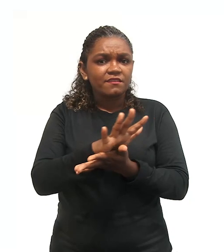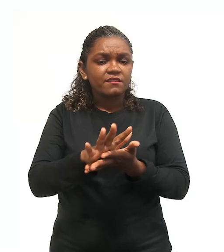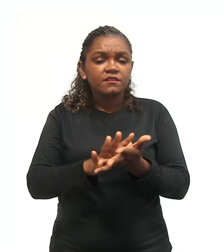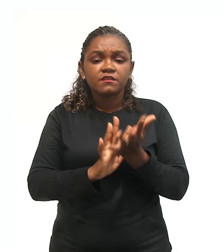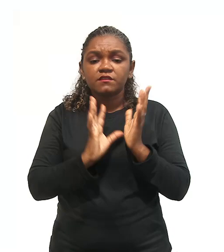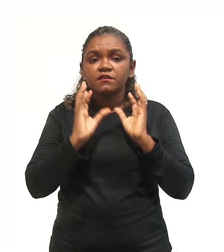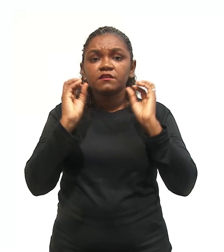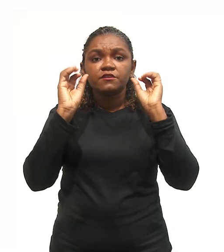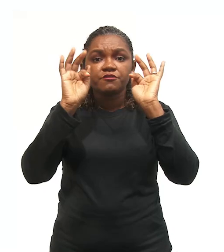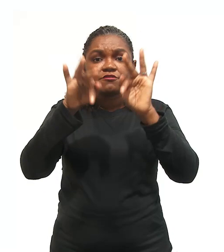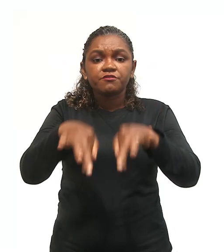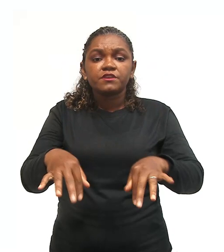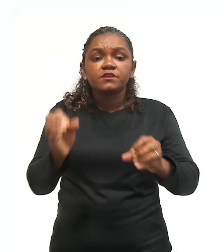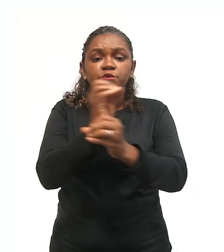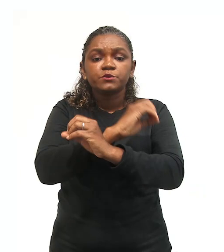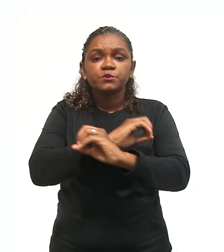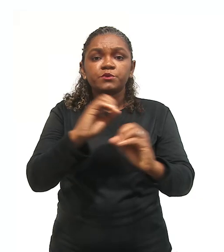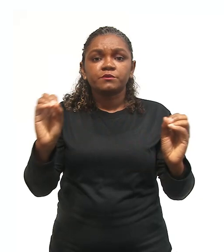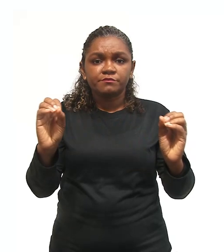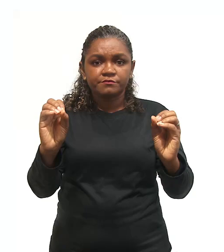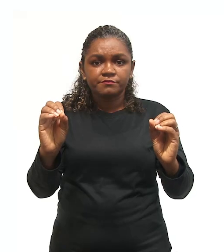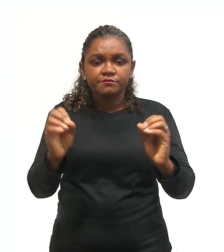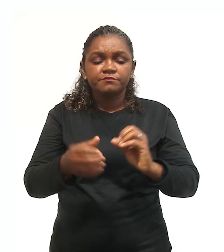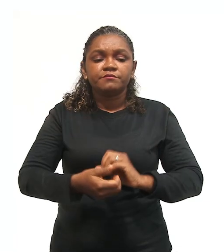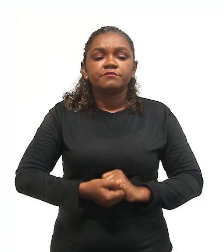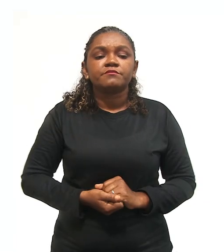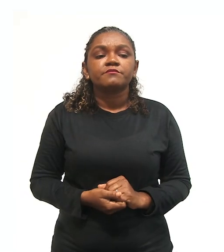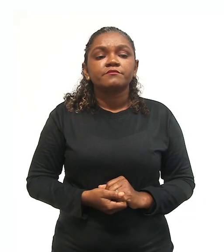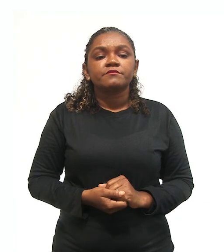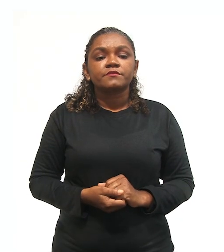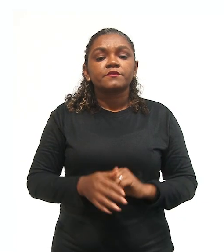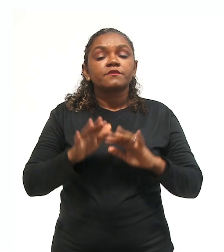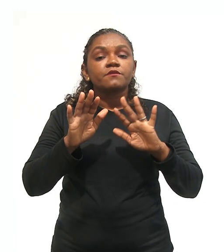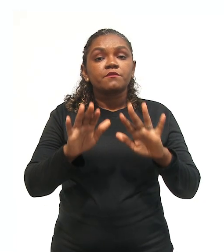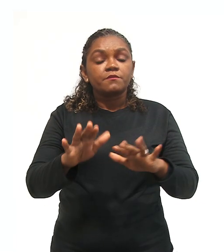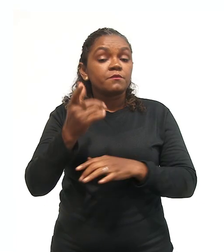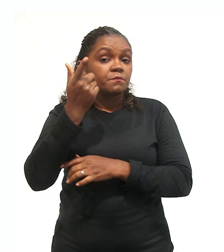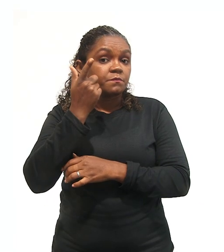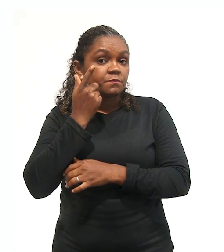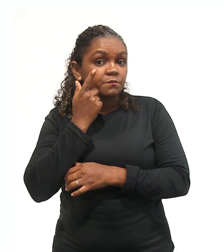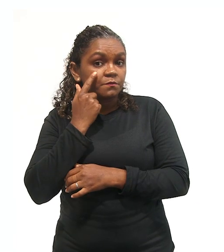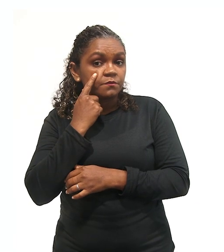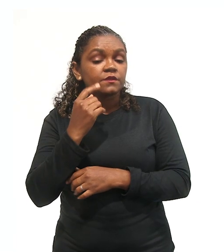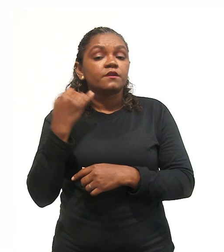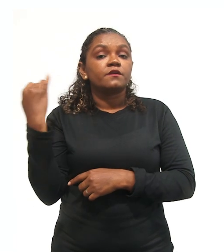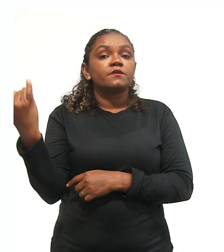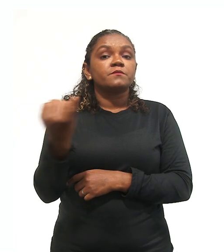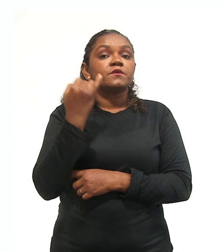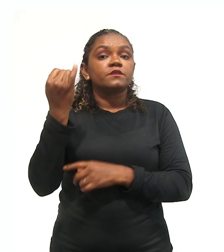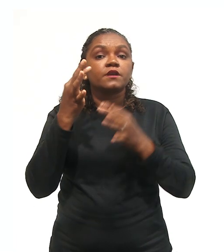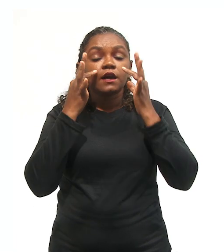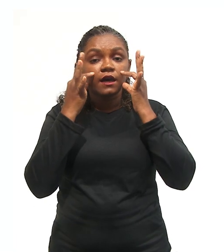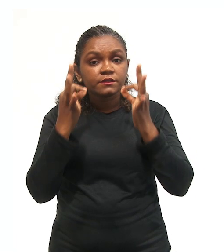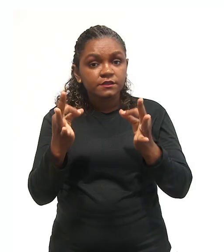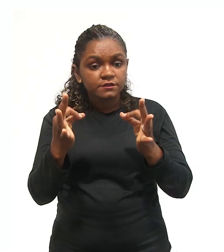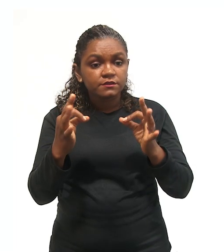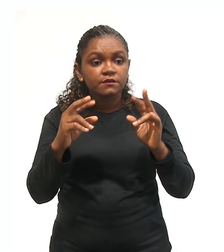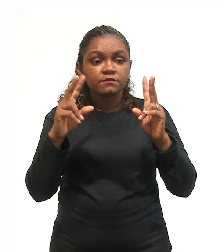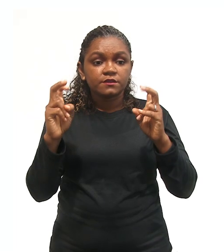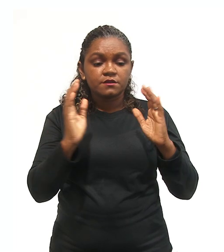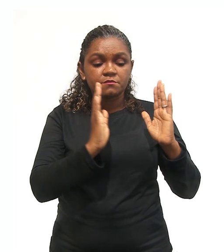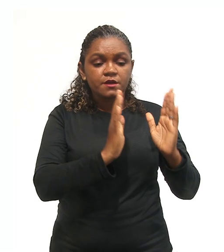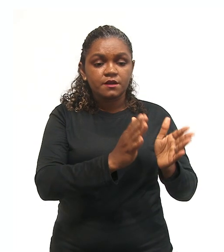são cessadas com a extinção da pessoa jurídica. É muito importante que seja observado essa